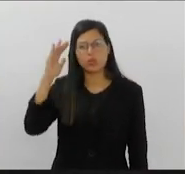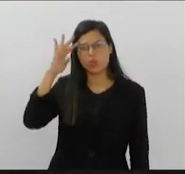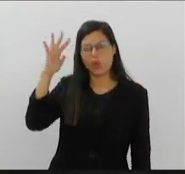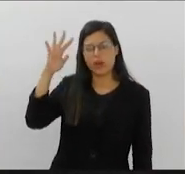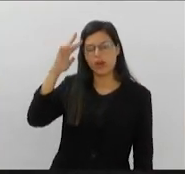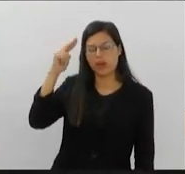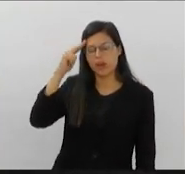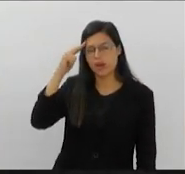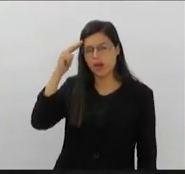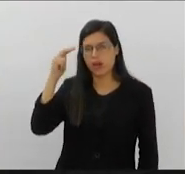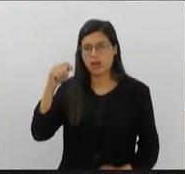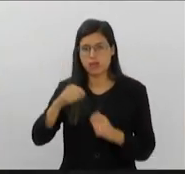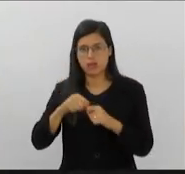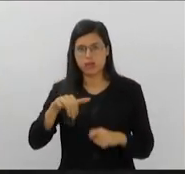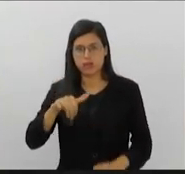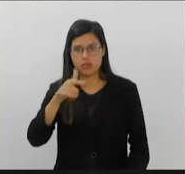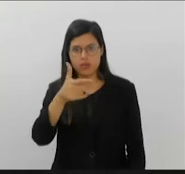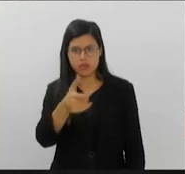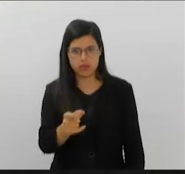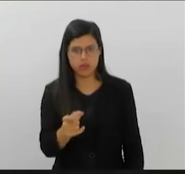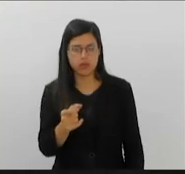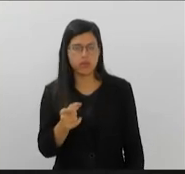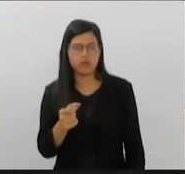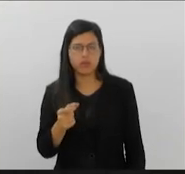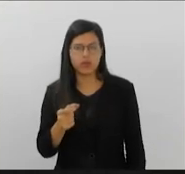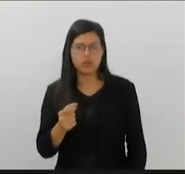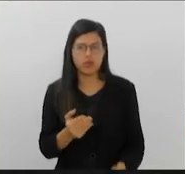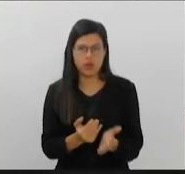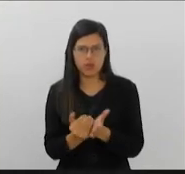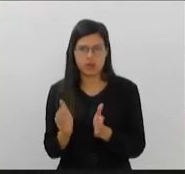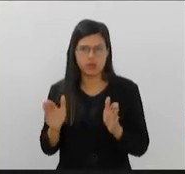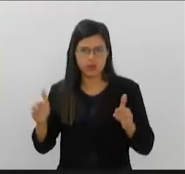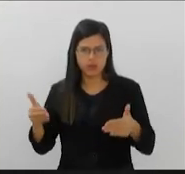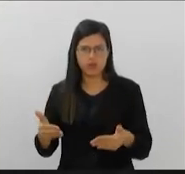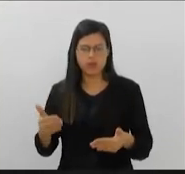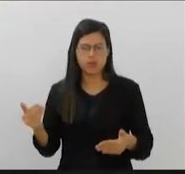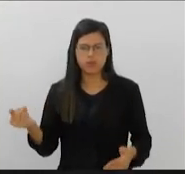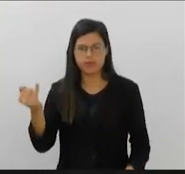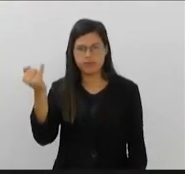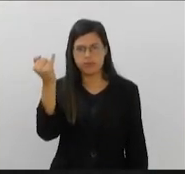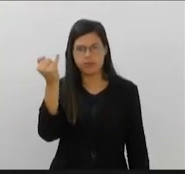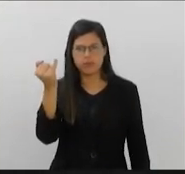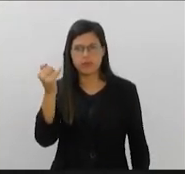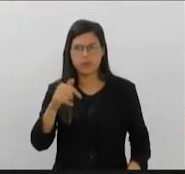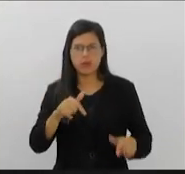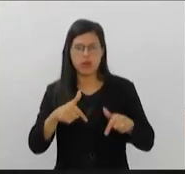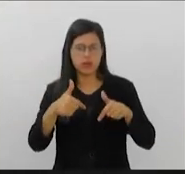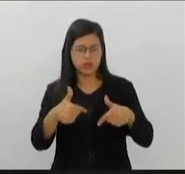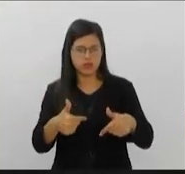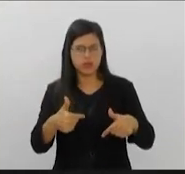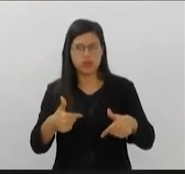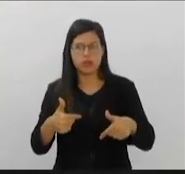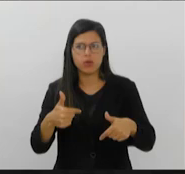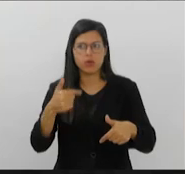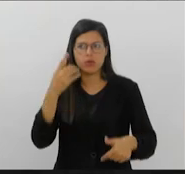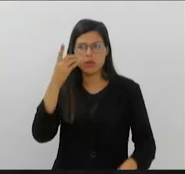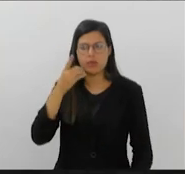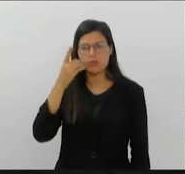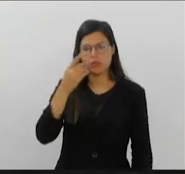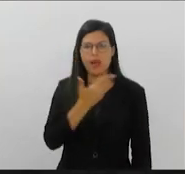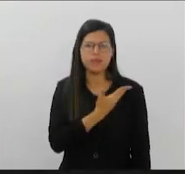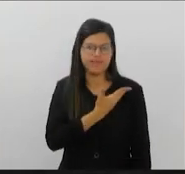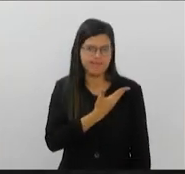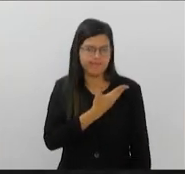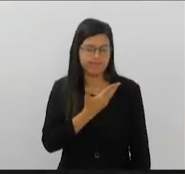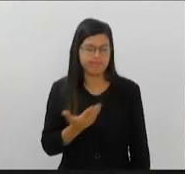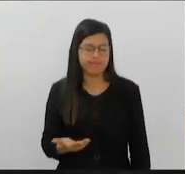realizar nesse Y20, a iniciar com esse fórum tão importante, com a iniciativa do meu amigo deputado Vinícius Consolino. Que tenhamos